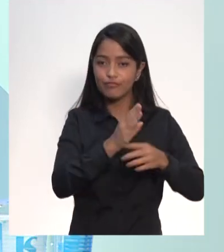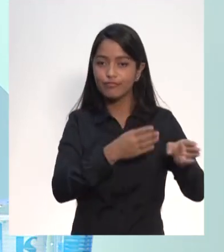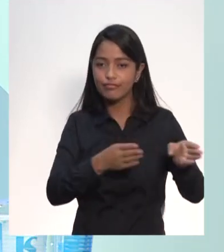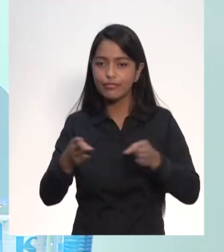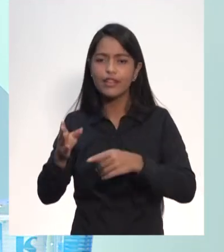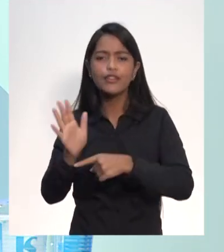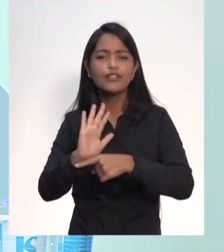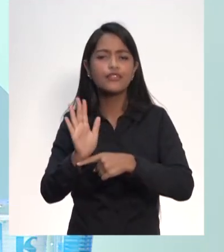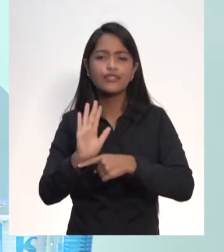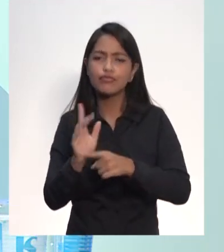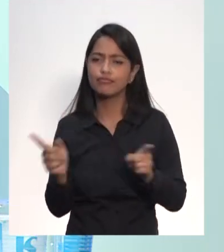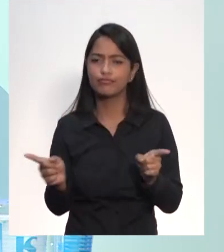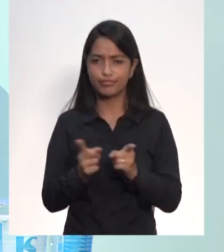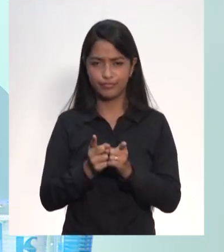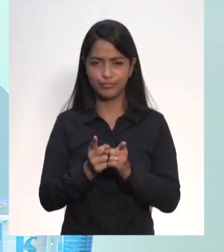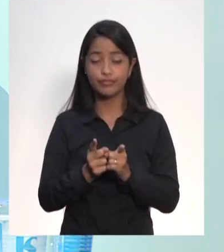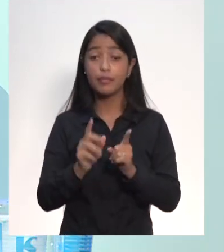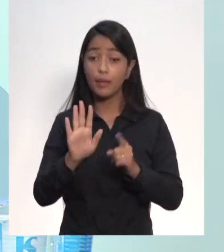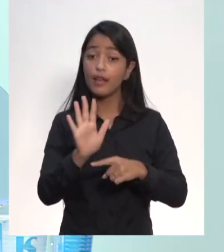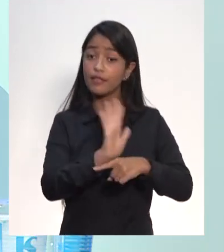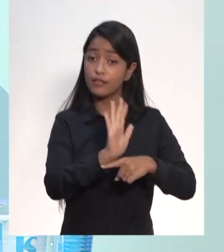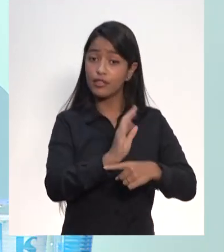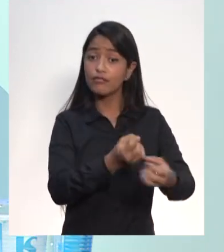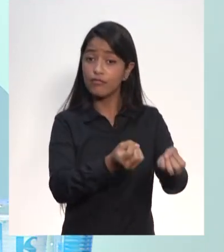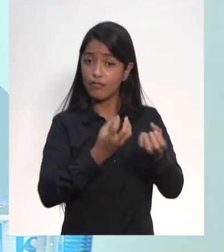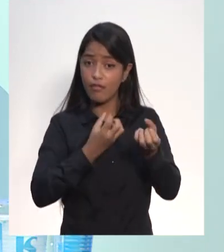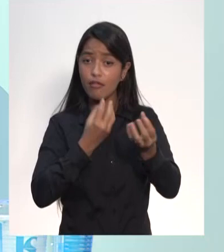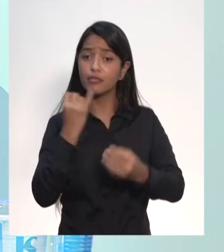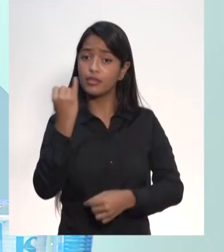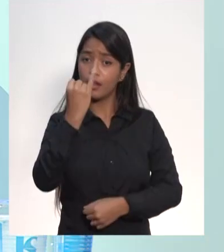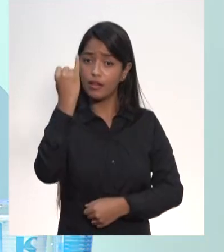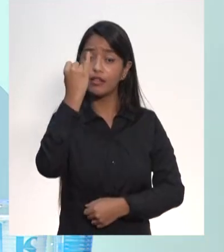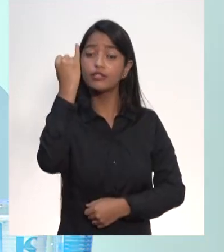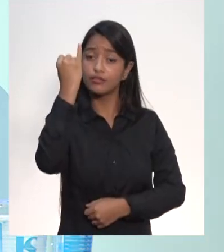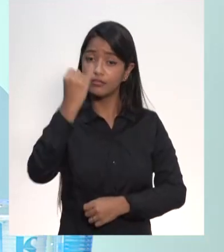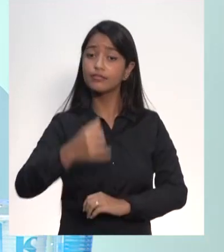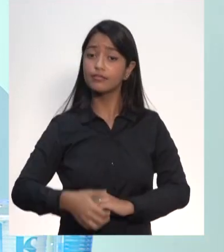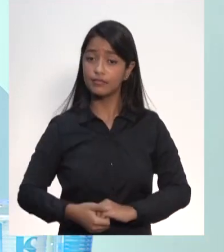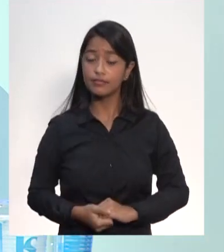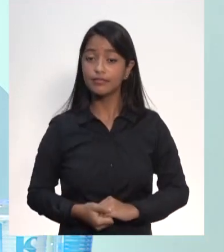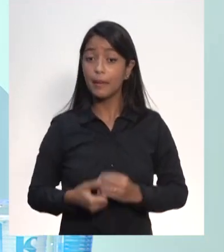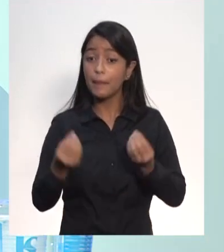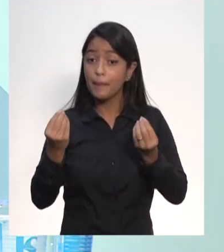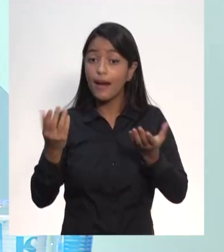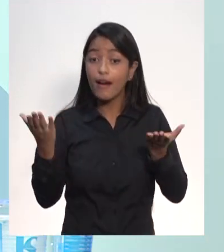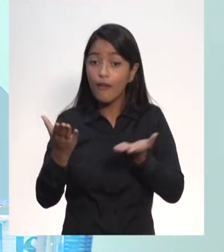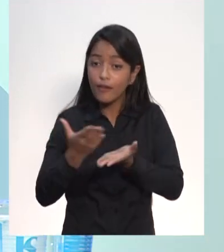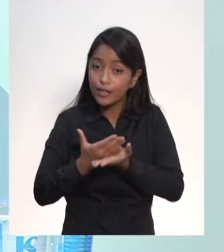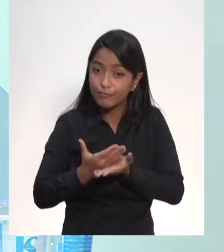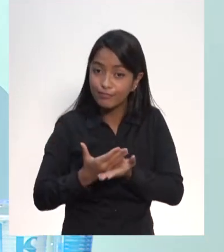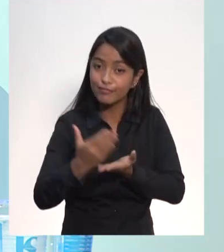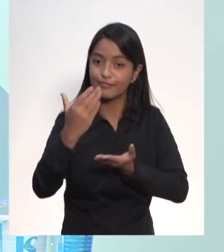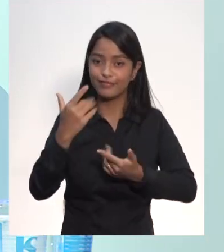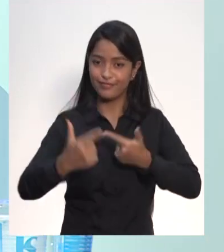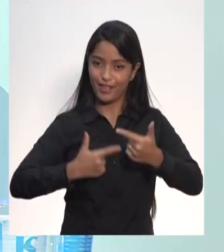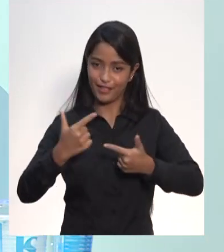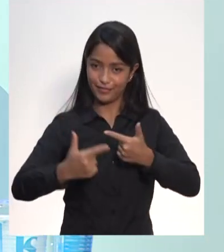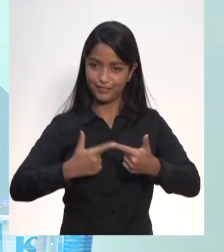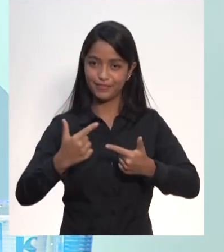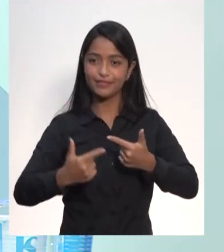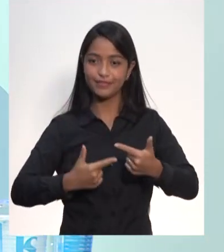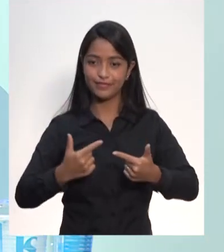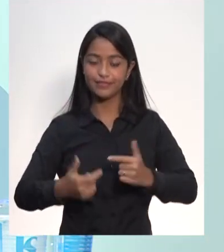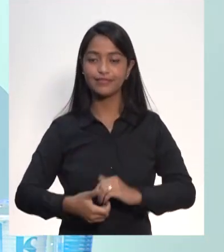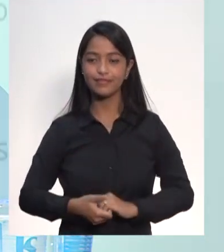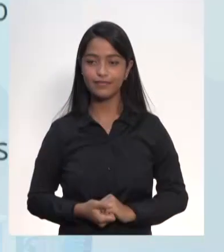curtos, mas que trazem algumas informações importantes, pelo menos para o início do trabalho, tá bom? E o último objetivo